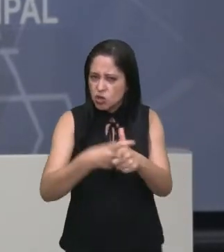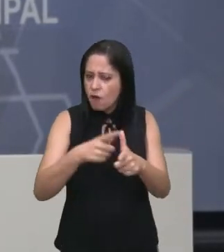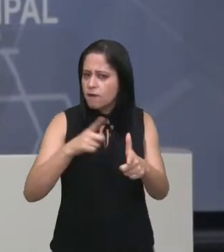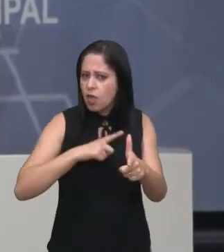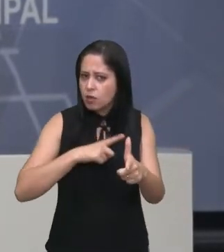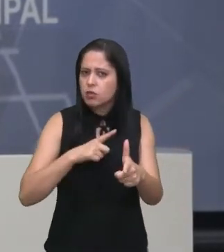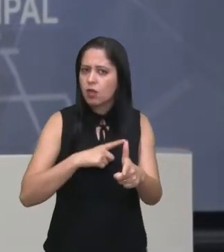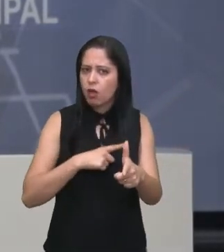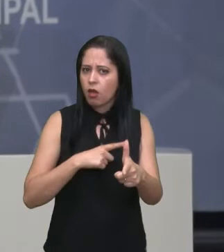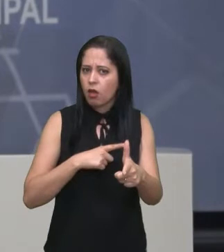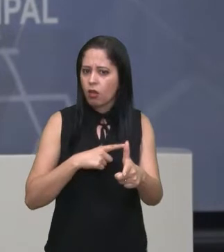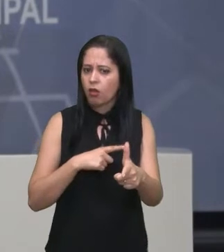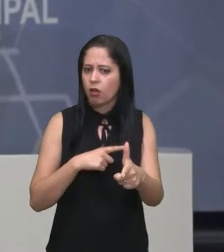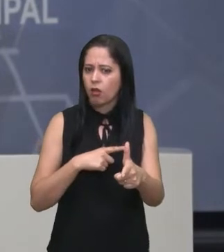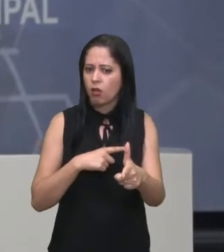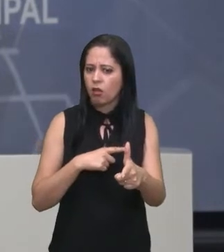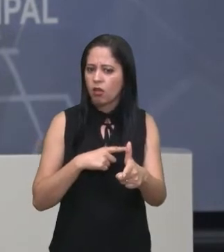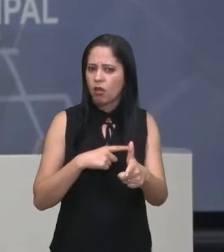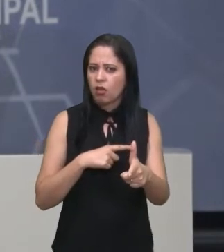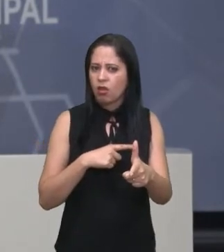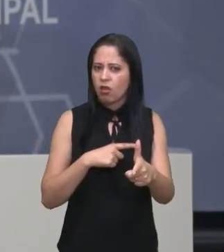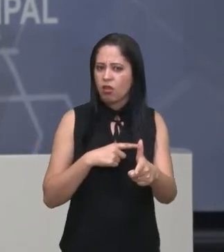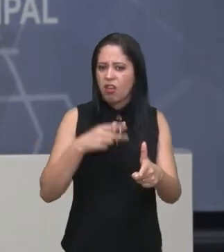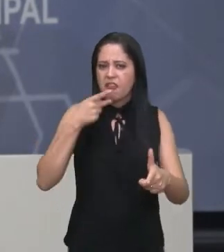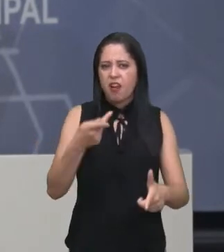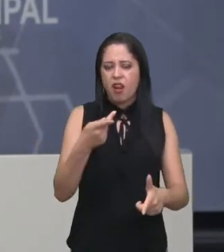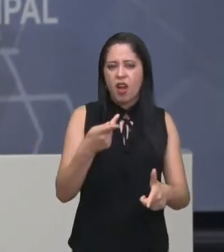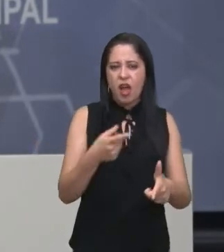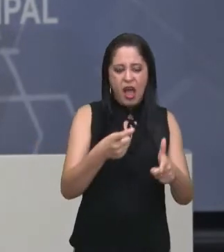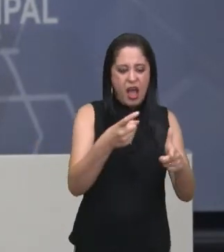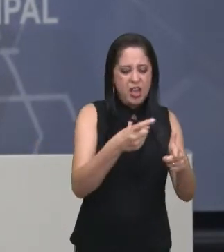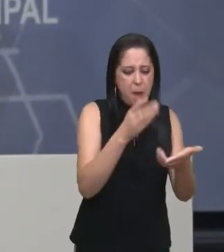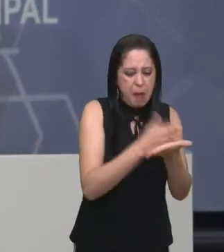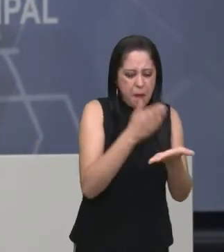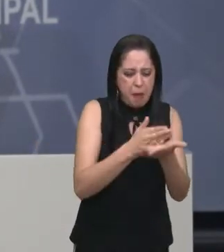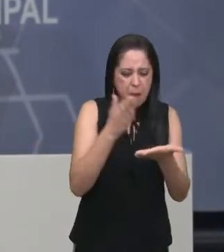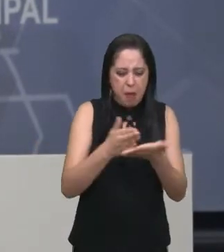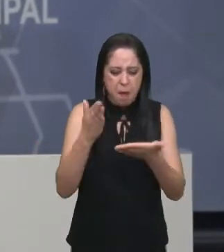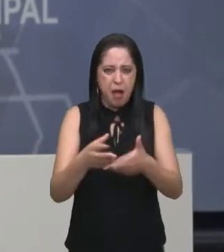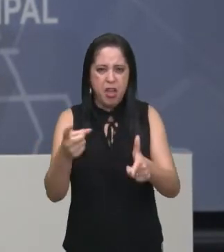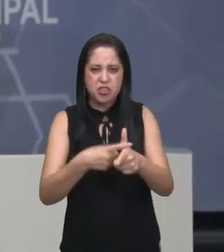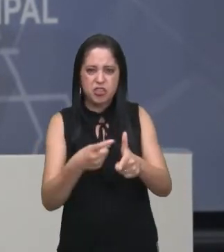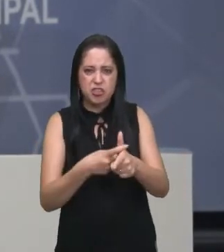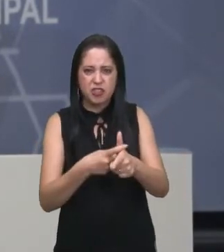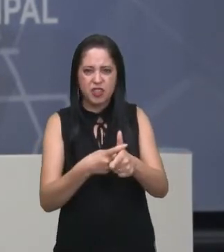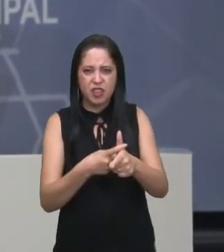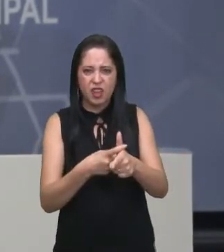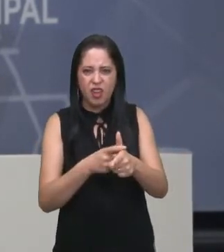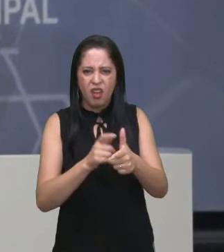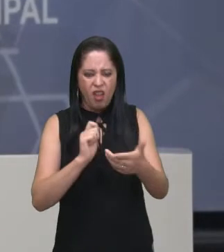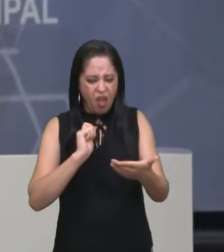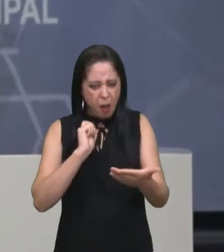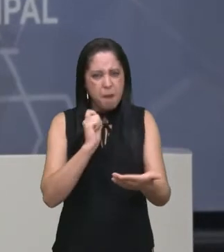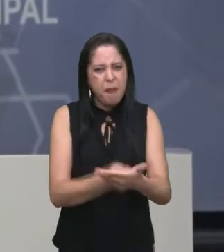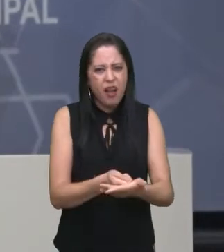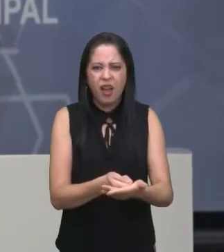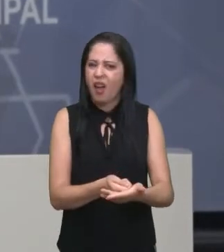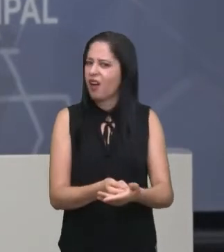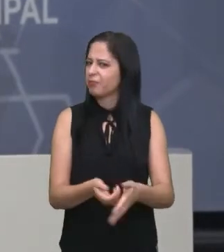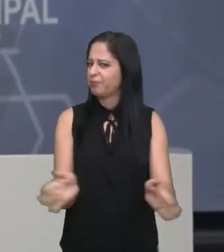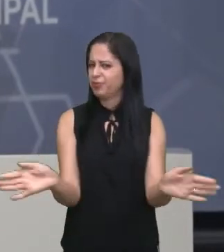e falar que o senhor parcelar uma dívida em 240 vezes a pagar, o seu economista é muito